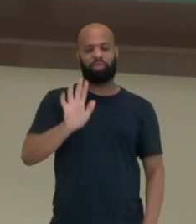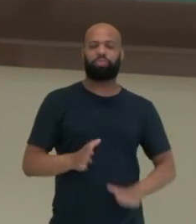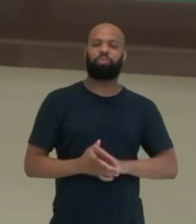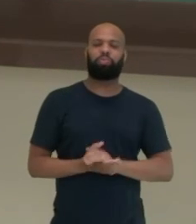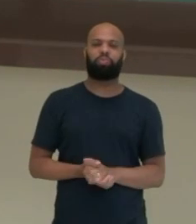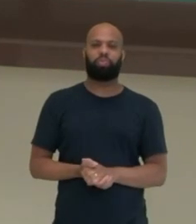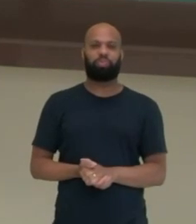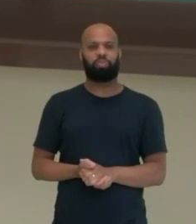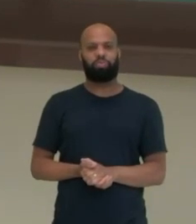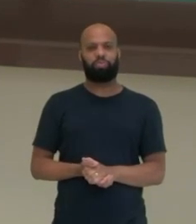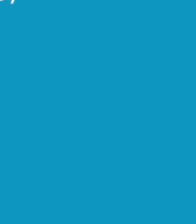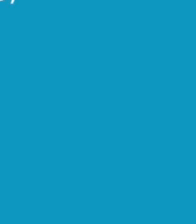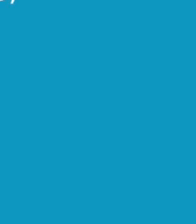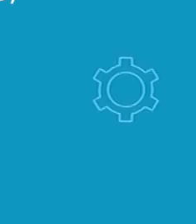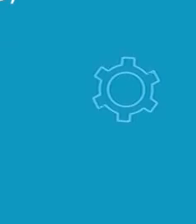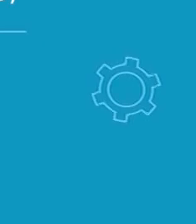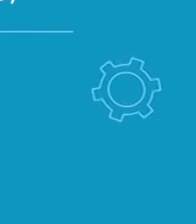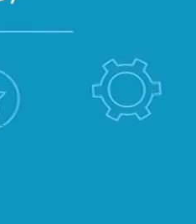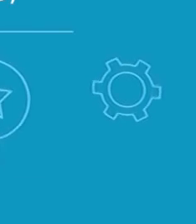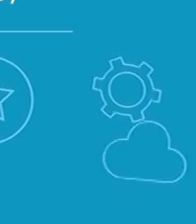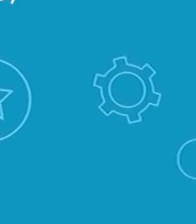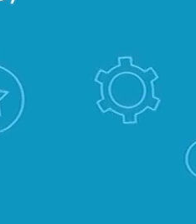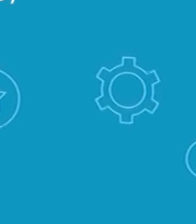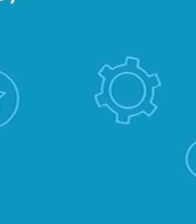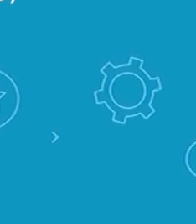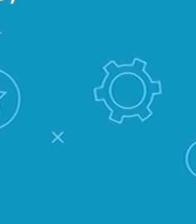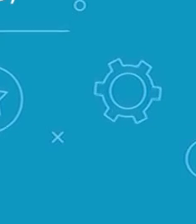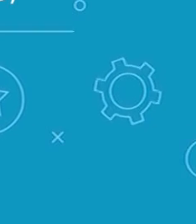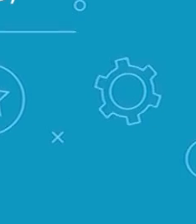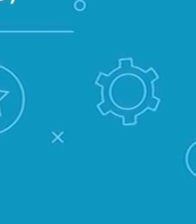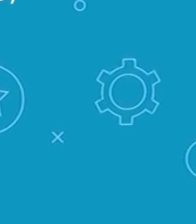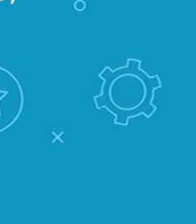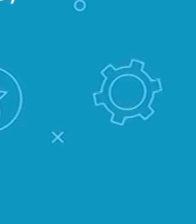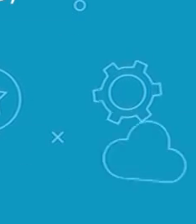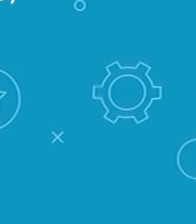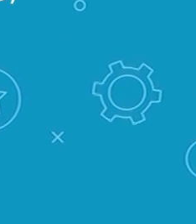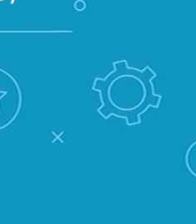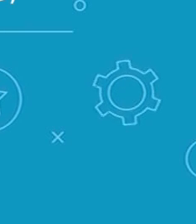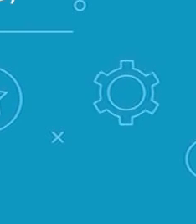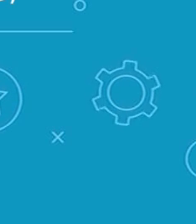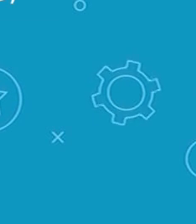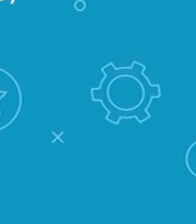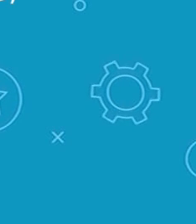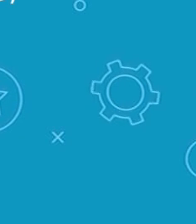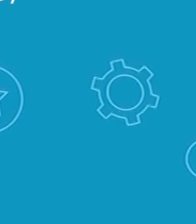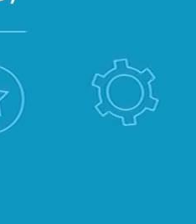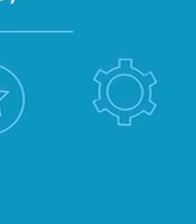e até breve.